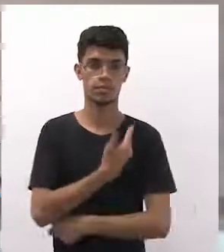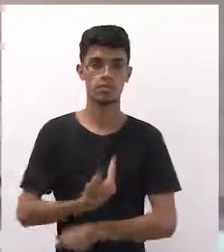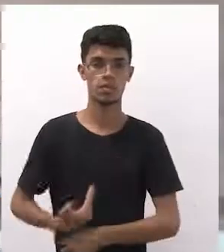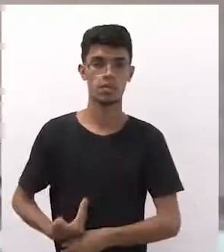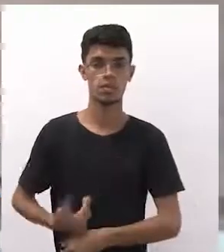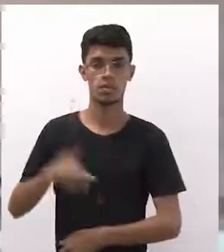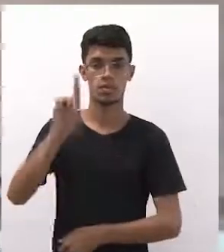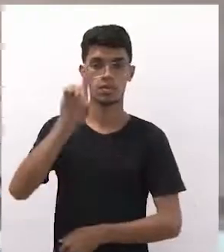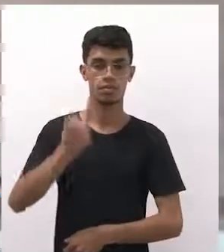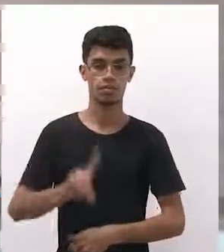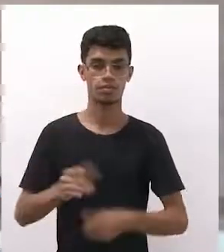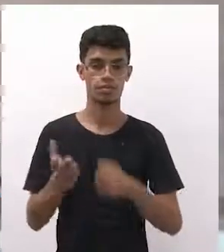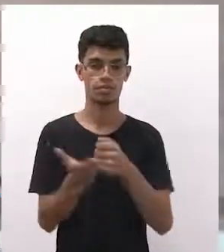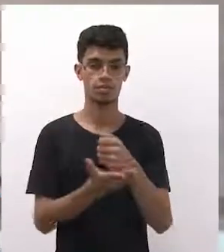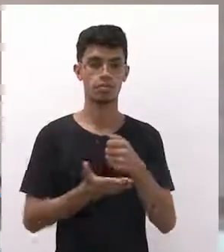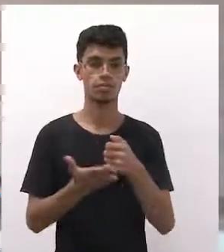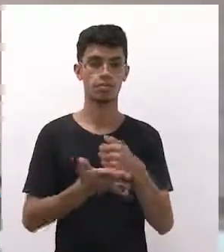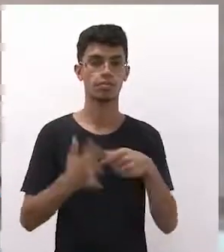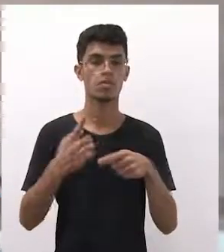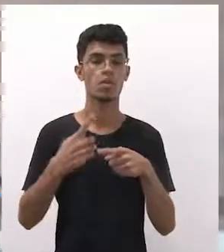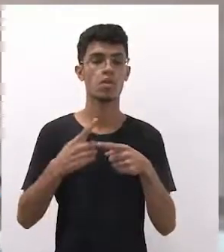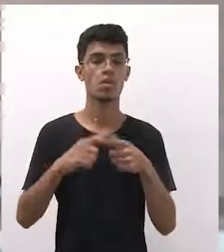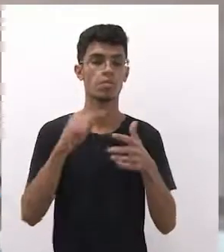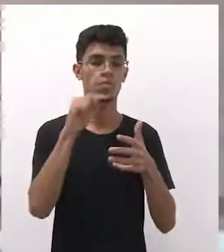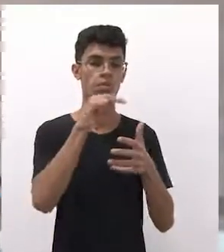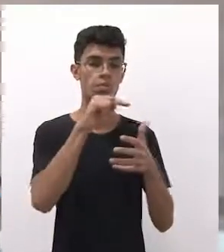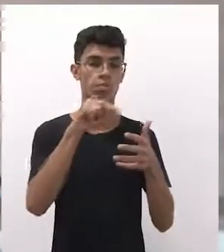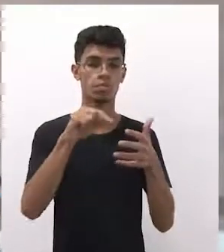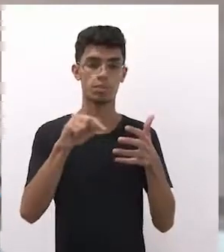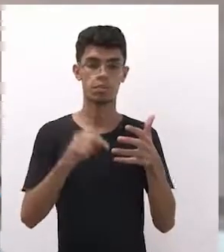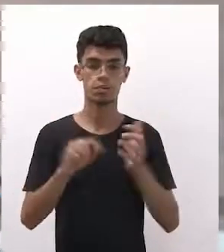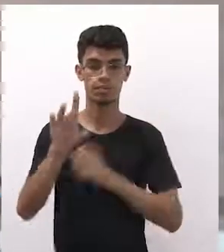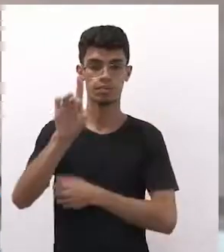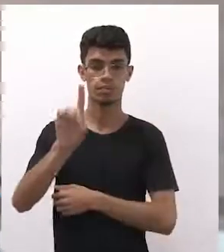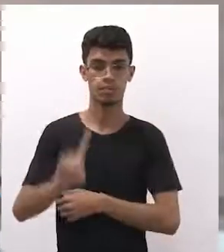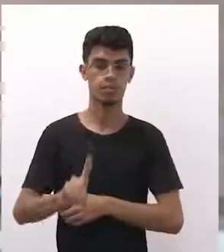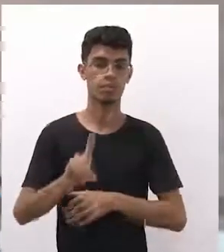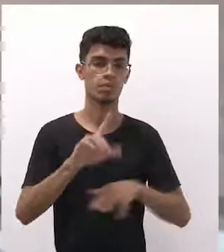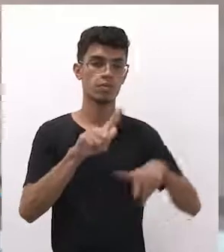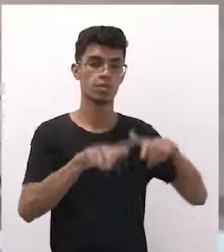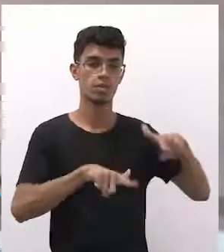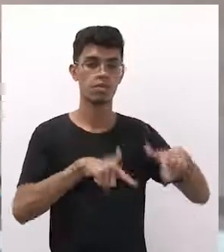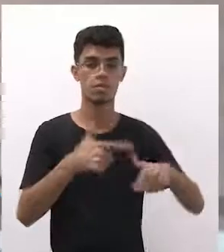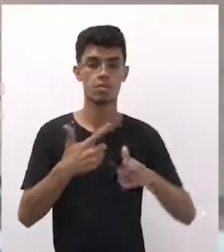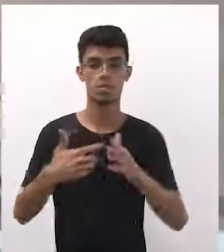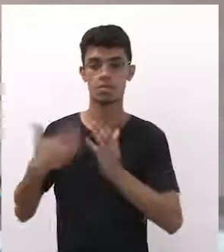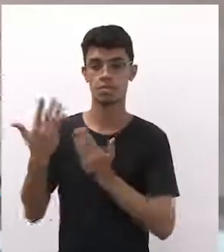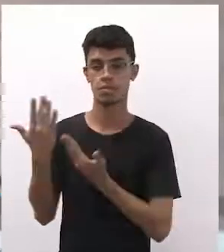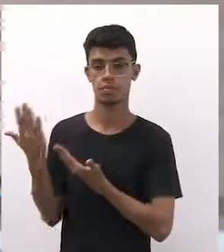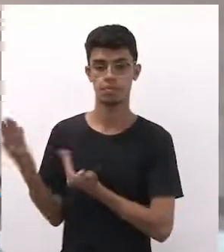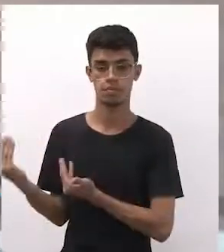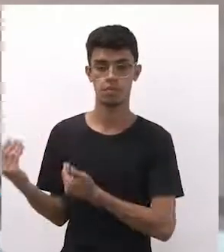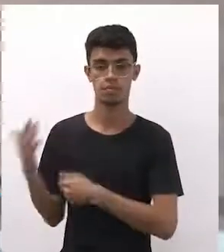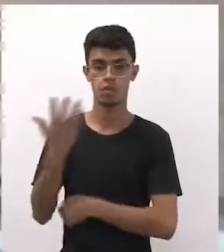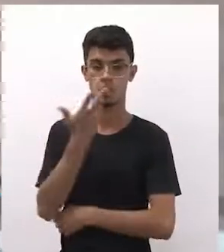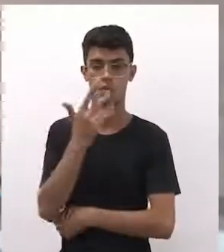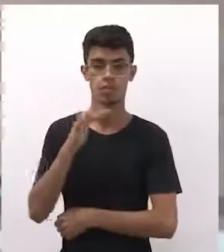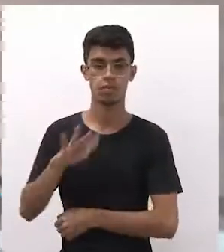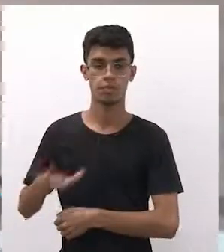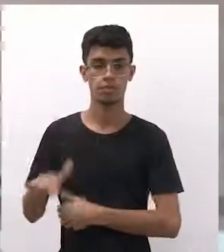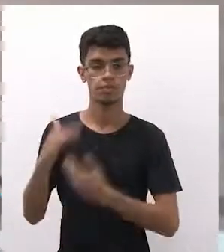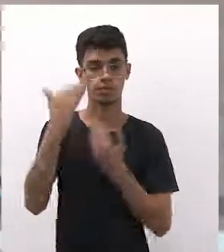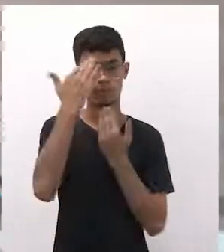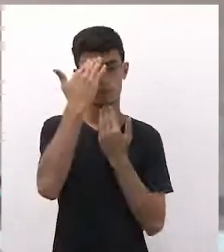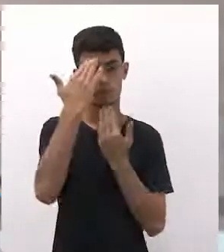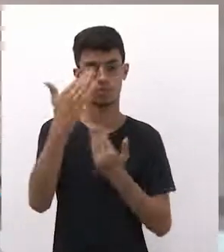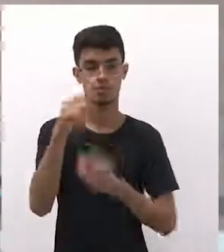direitos básicos, porque tudo isso vai ter um impacto direto no trabalho infantil. E isso, muito